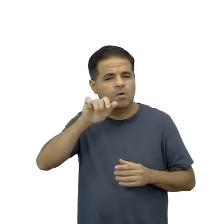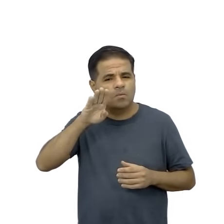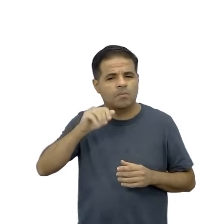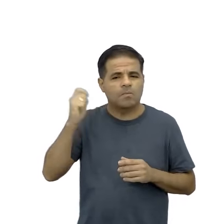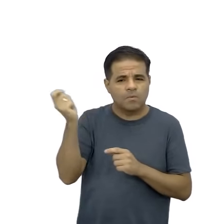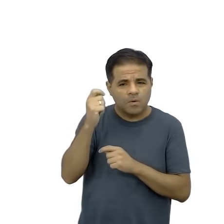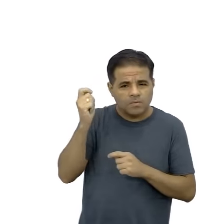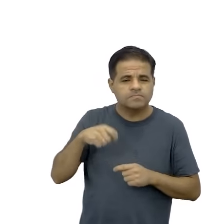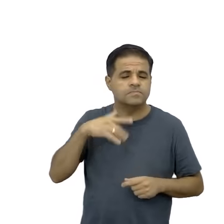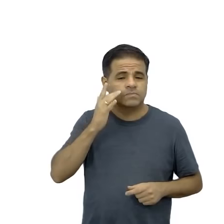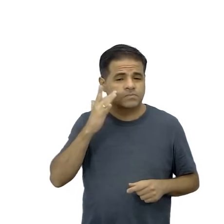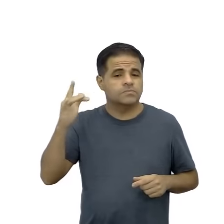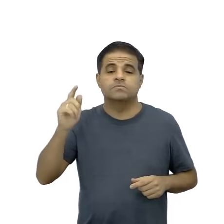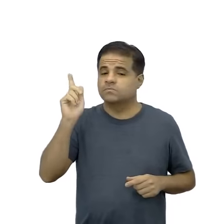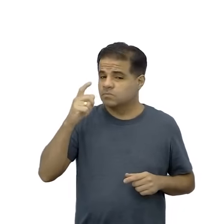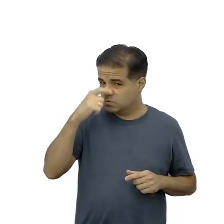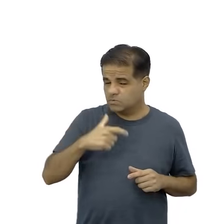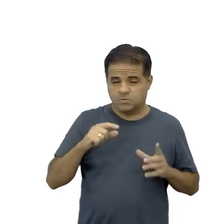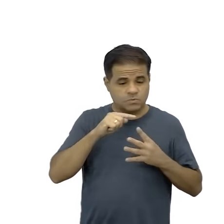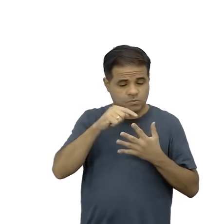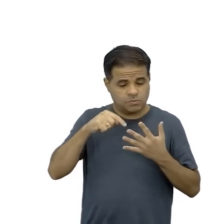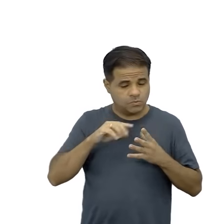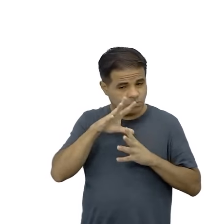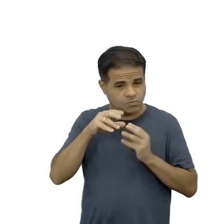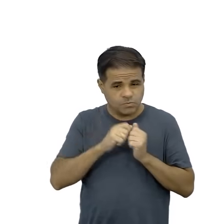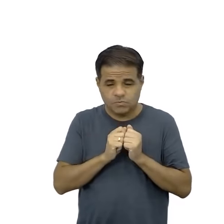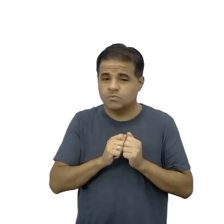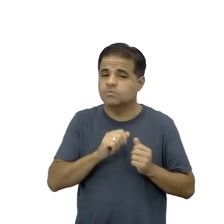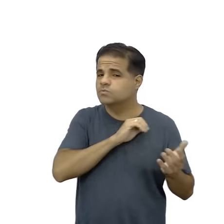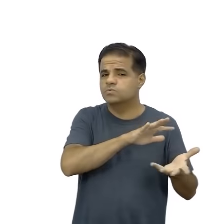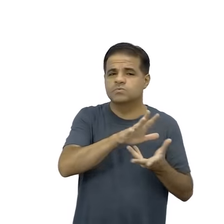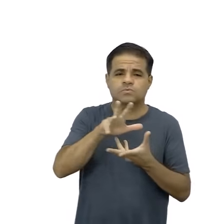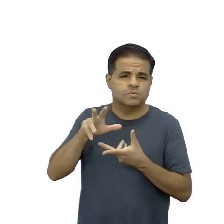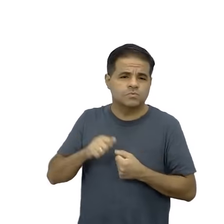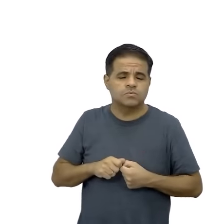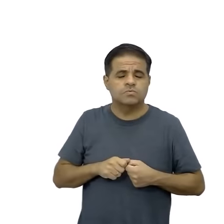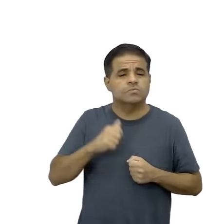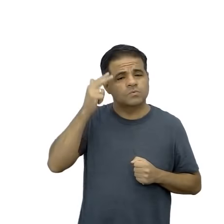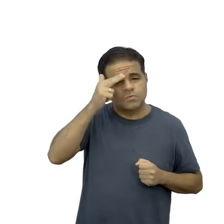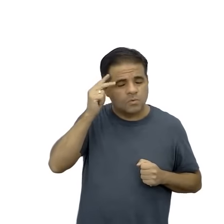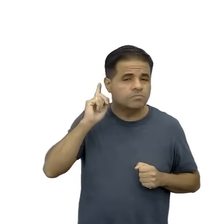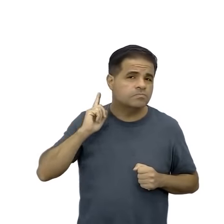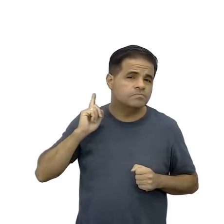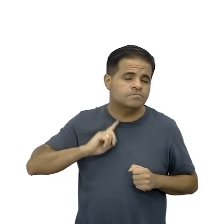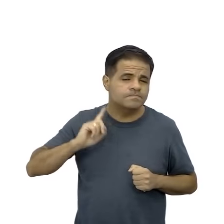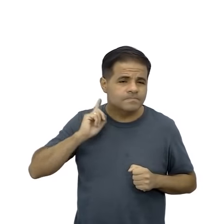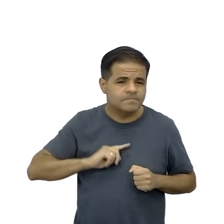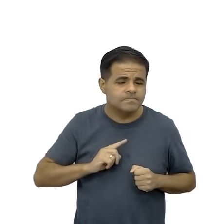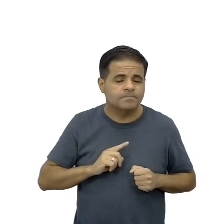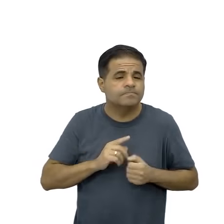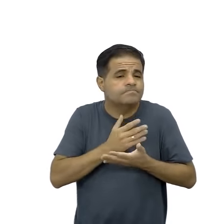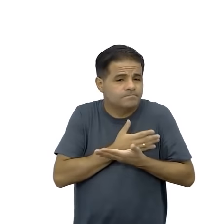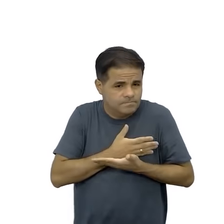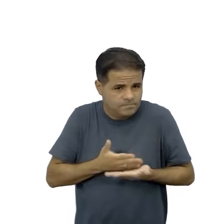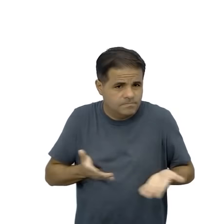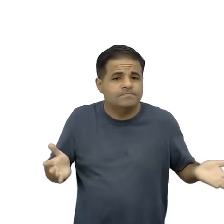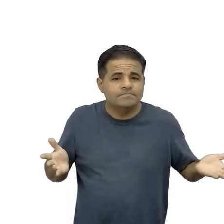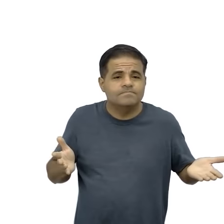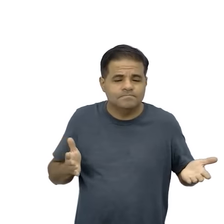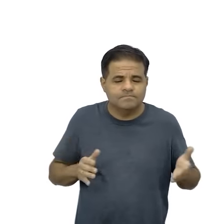ouro, ser você e ser todos ao mesmo tempo, né? Desse mundo, e sou de Minas Gerais, né? Então, é